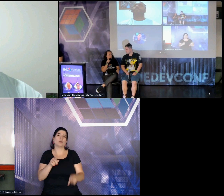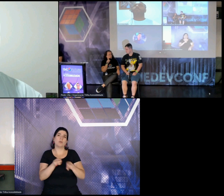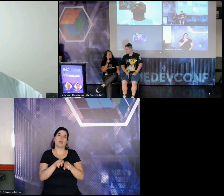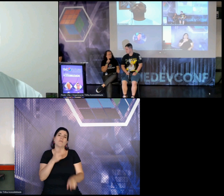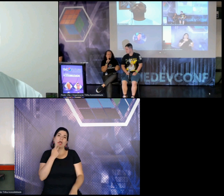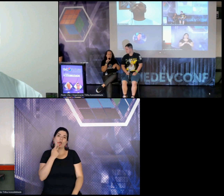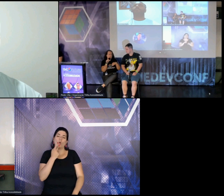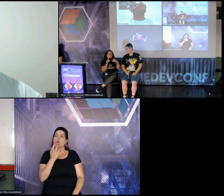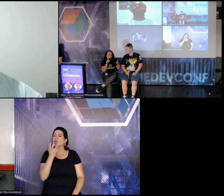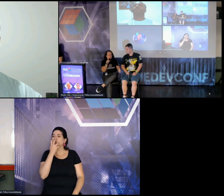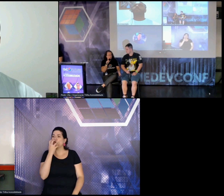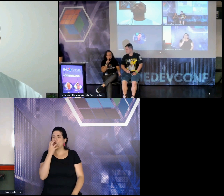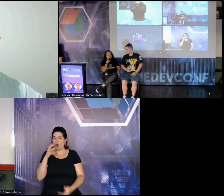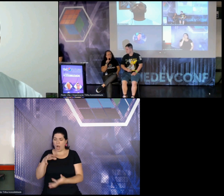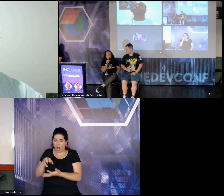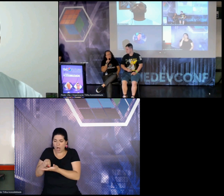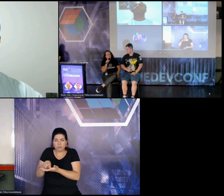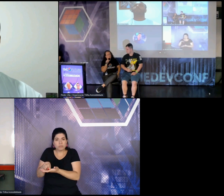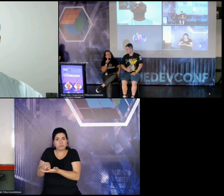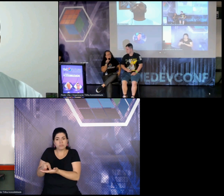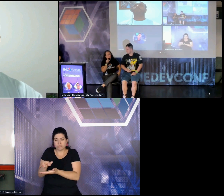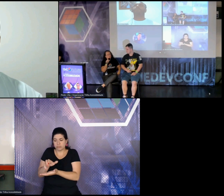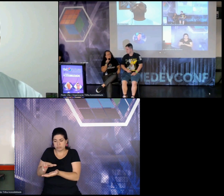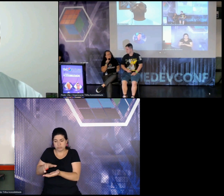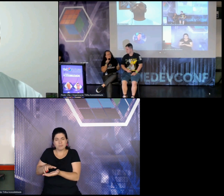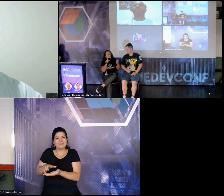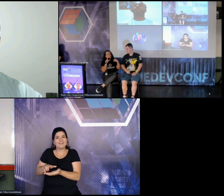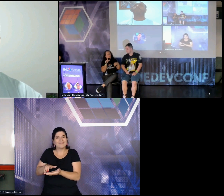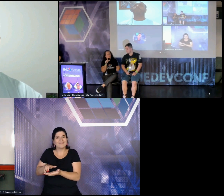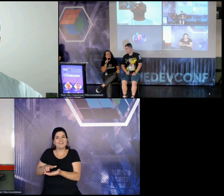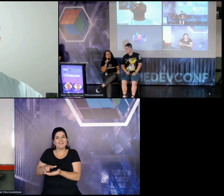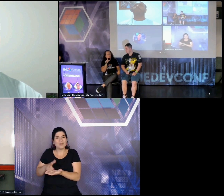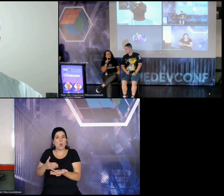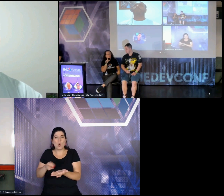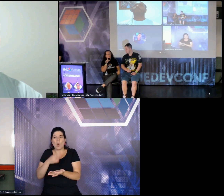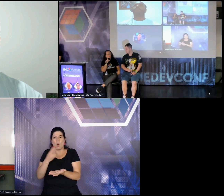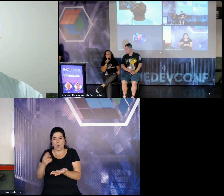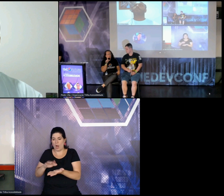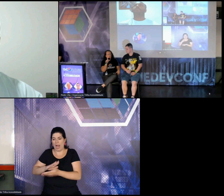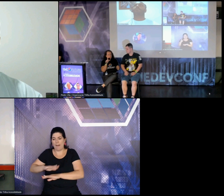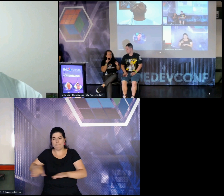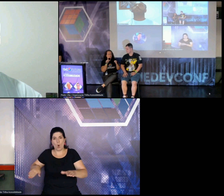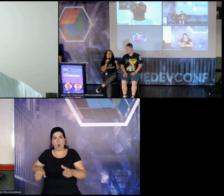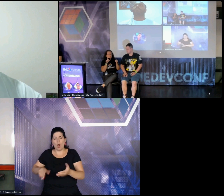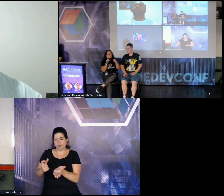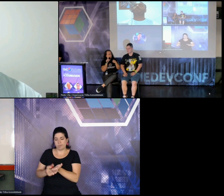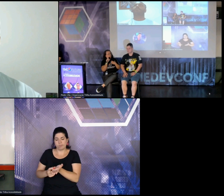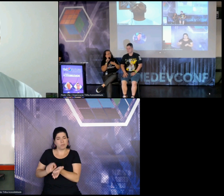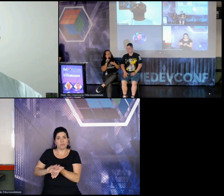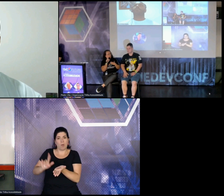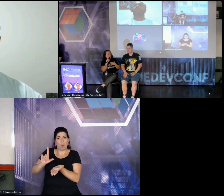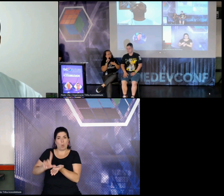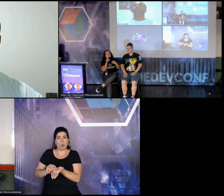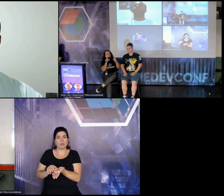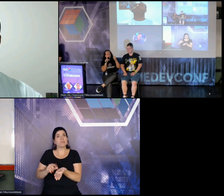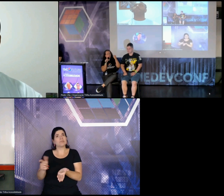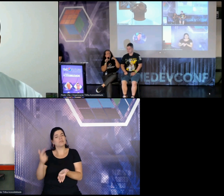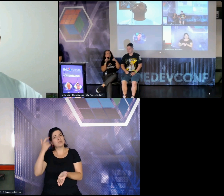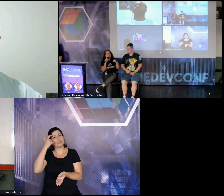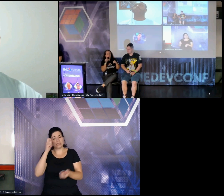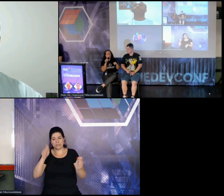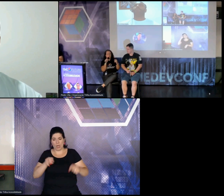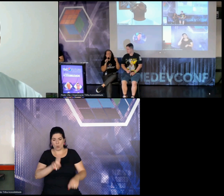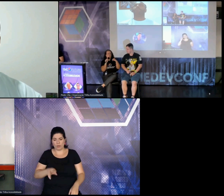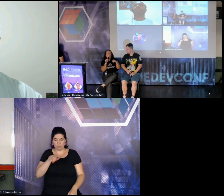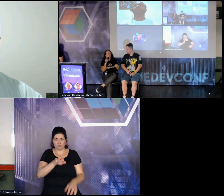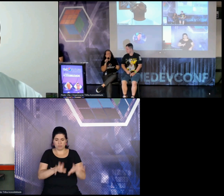mouse, né? O mouse acabar a pilha. E aí eu acho que as pessoas começam a pensar assim, nossa, não é só... Vai me atender também. Eu lembro o dia